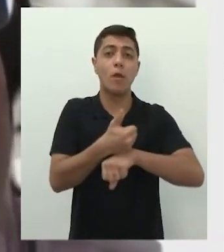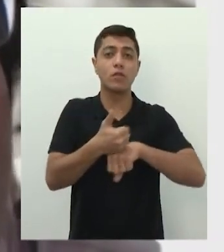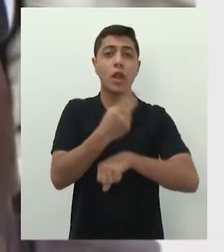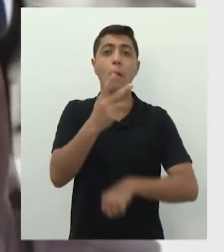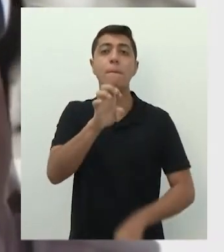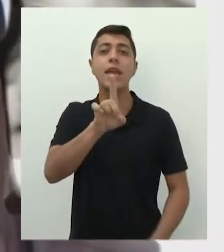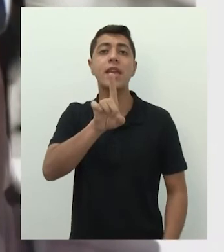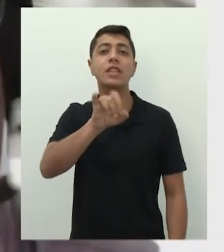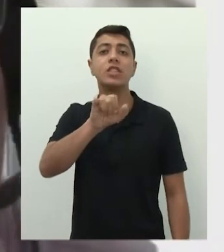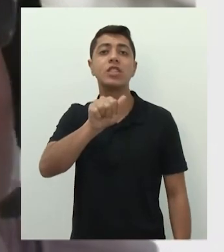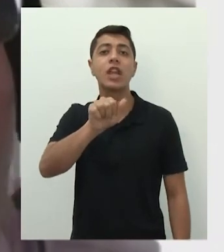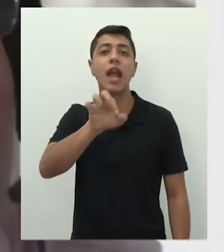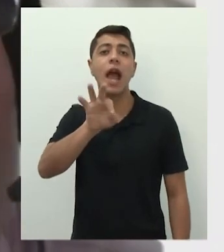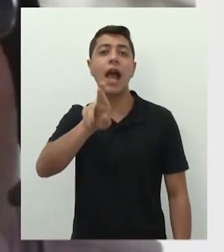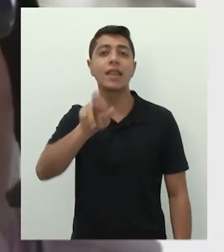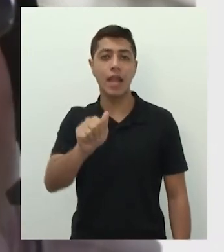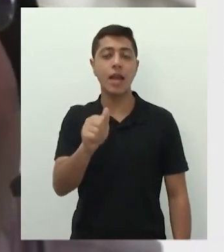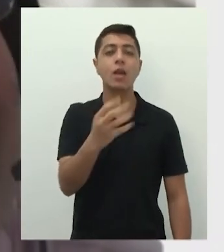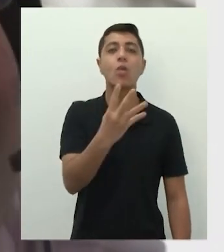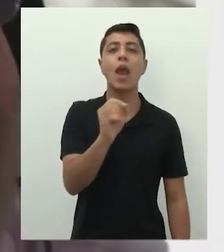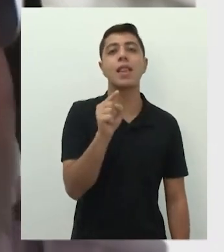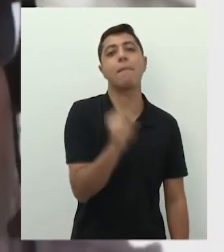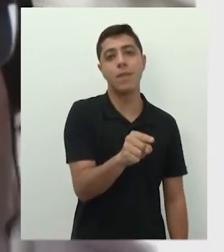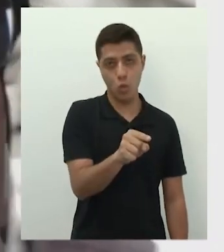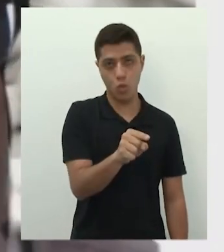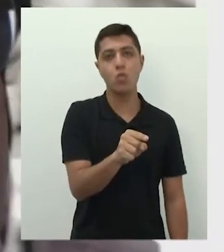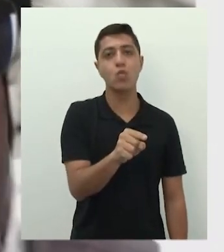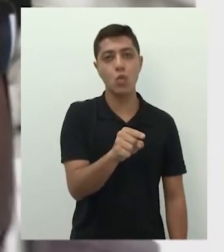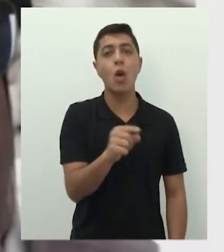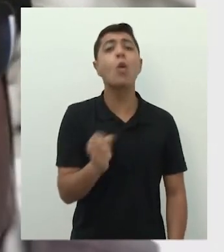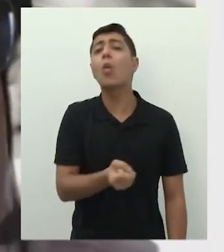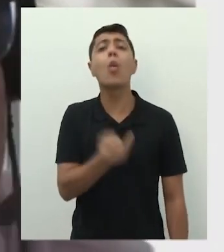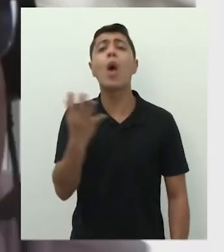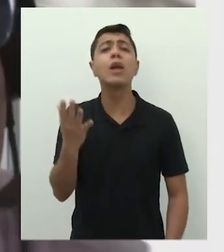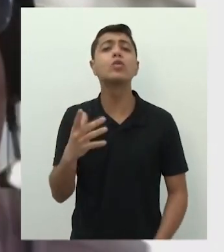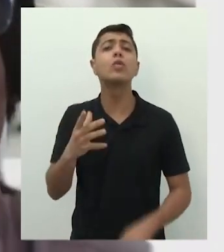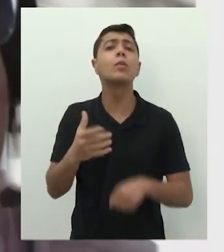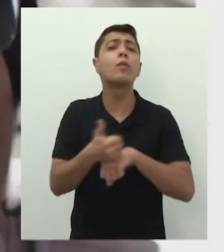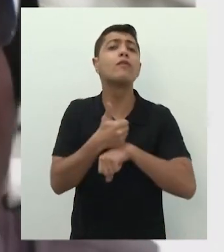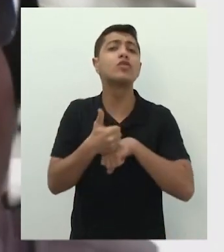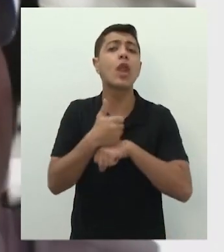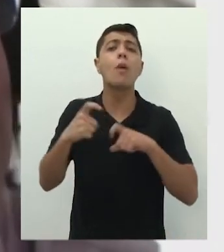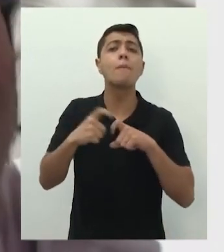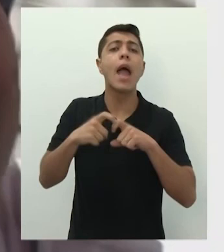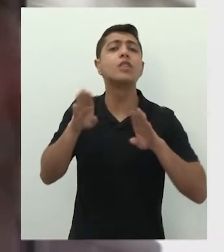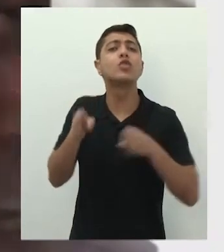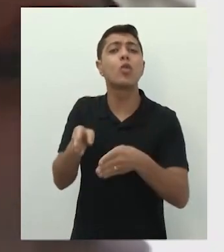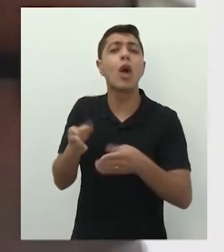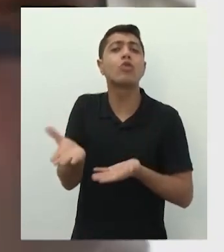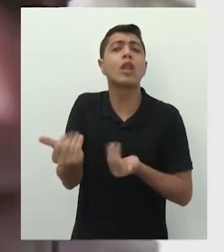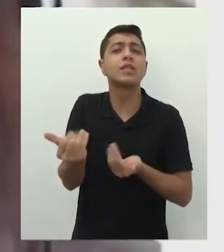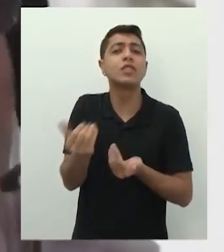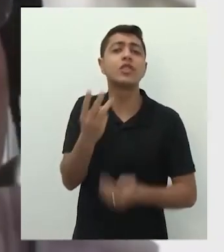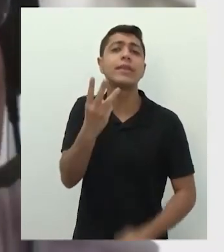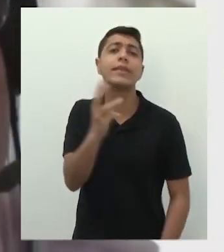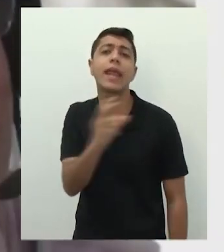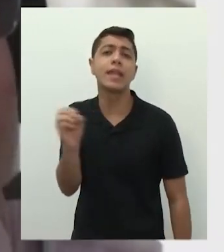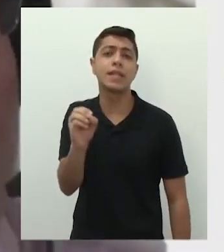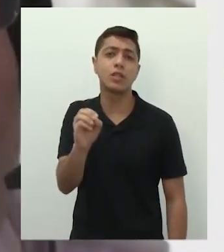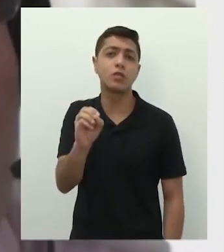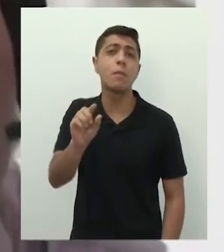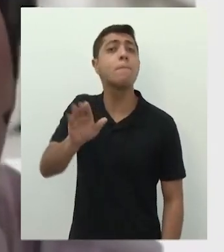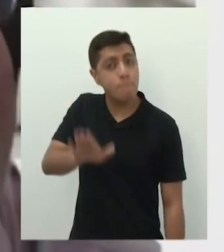por vocês, desenhada por vocês aí. Fico muito feliz, me sinto muito confortável e acho, às vezes, mais gostoso